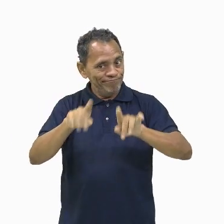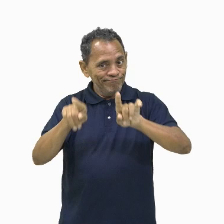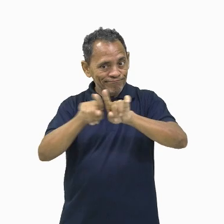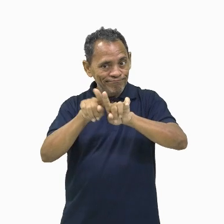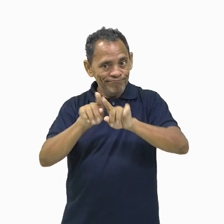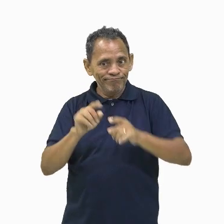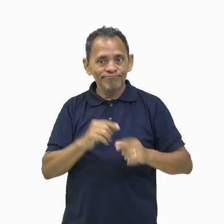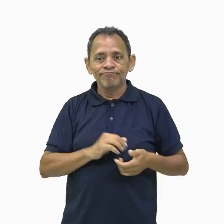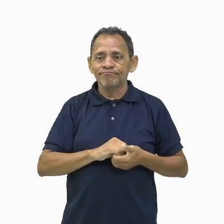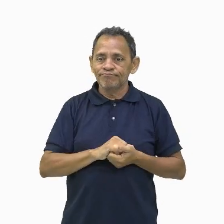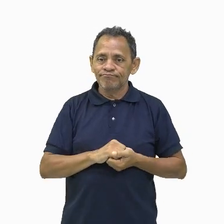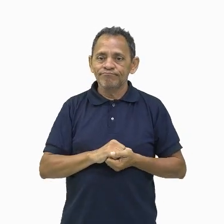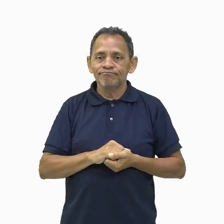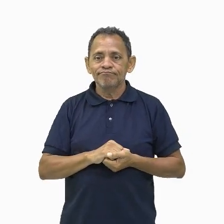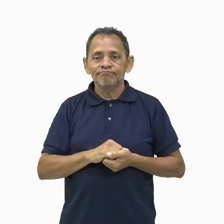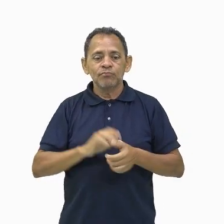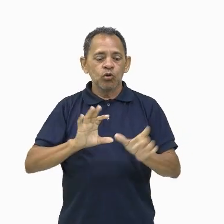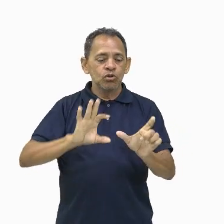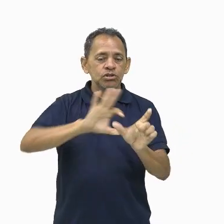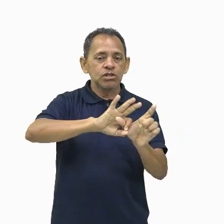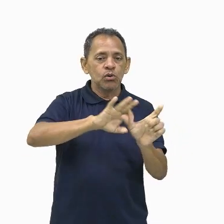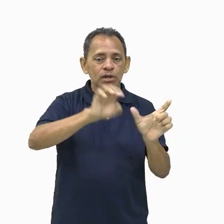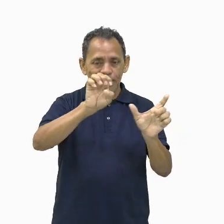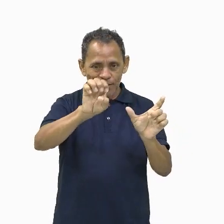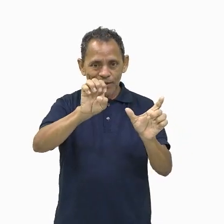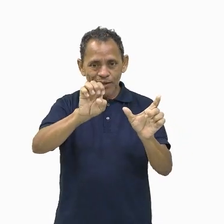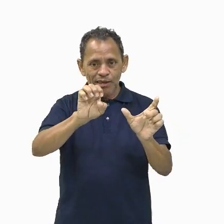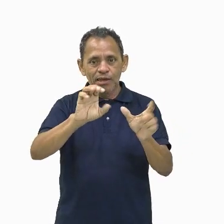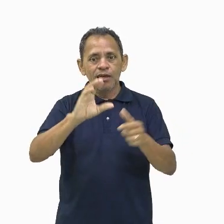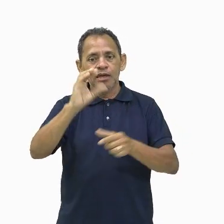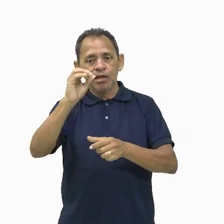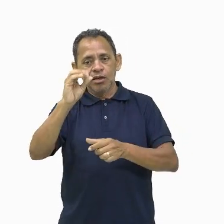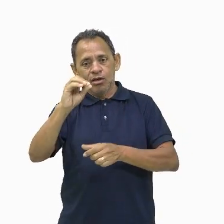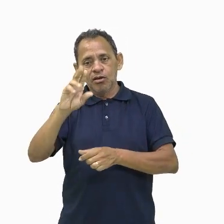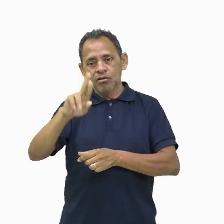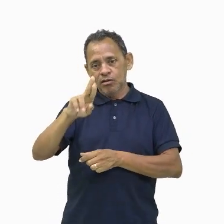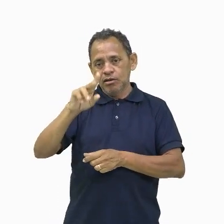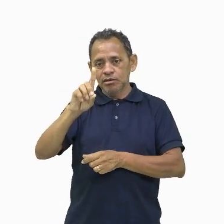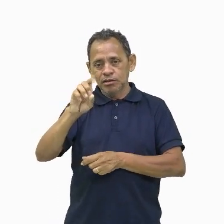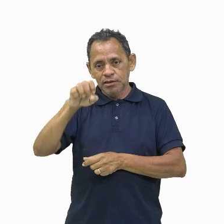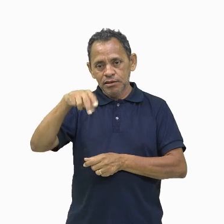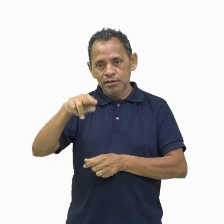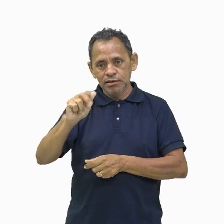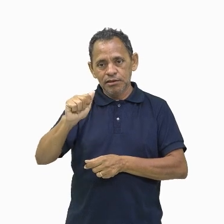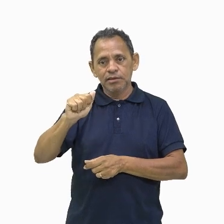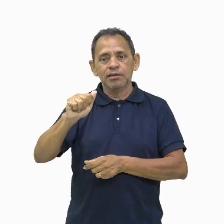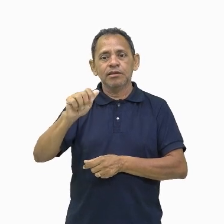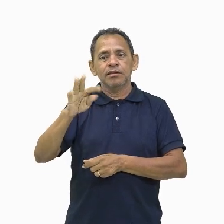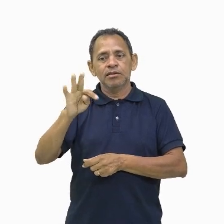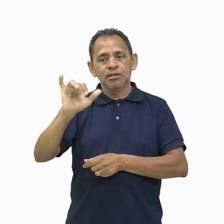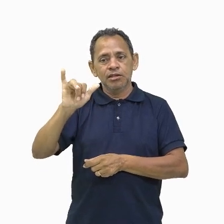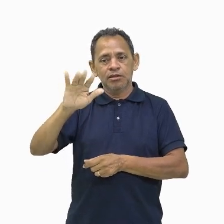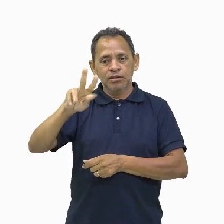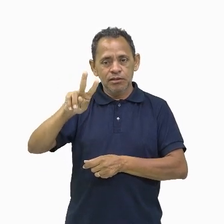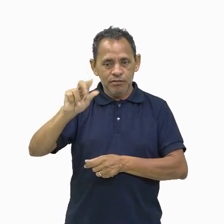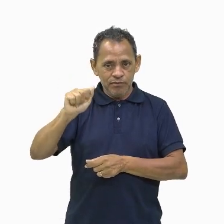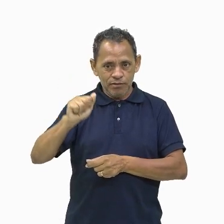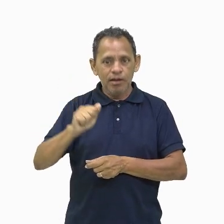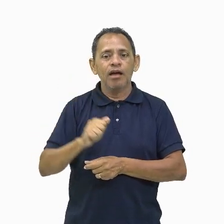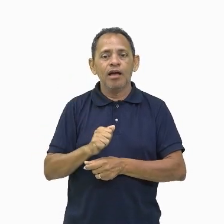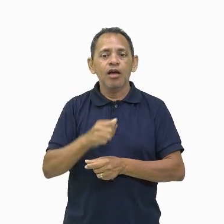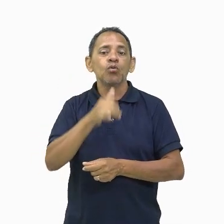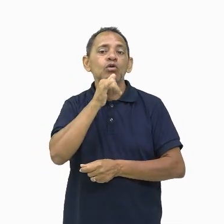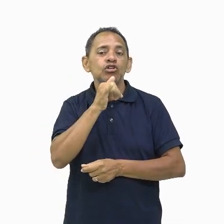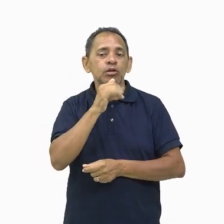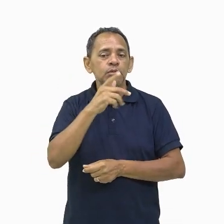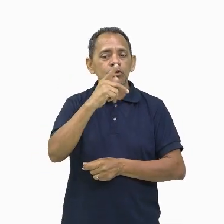é justamente uma conjunção coordenativa. Então, isto é um exemplo de polissíndeto,